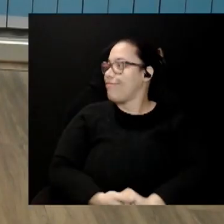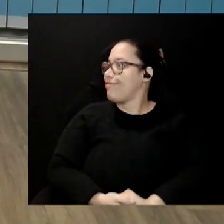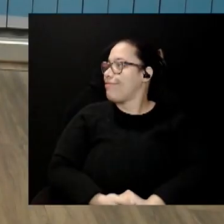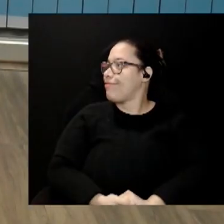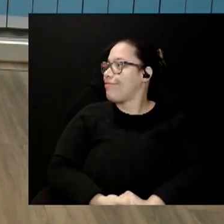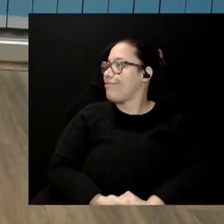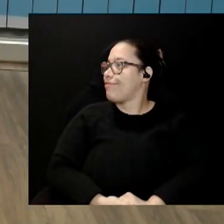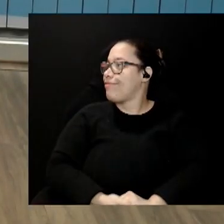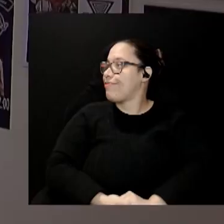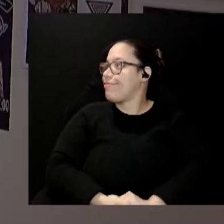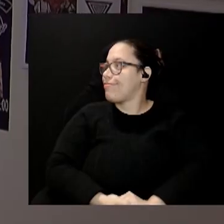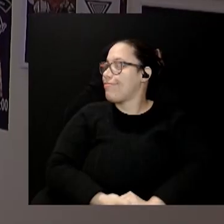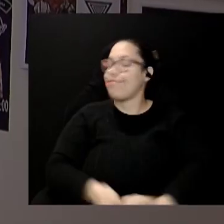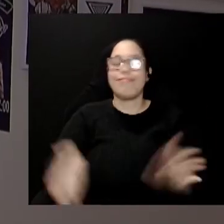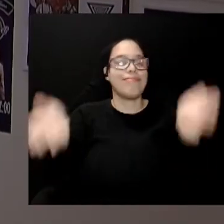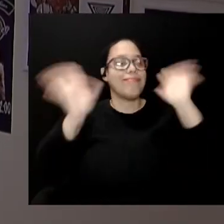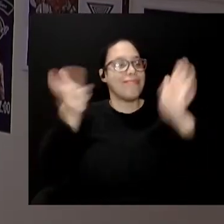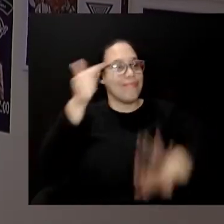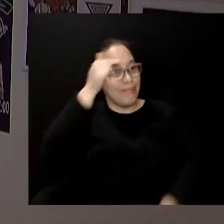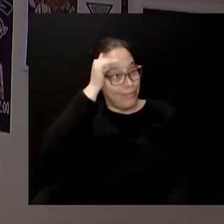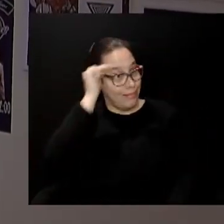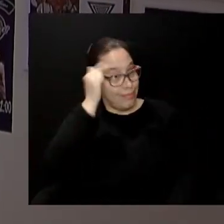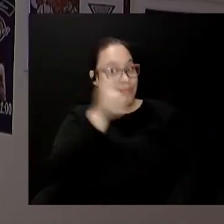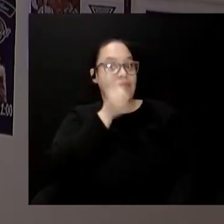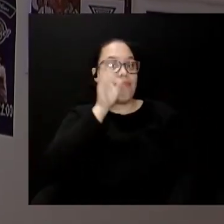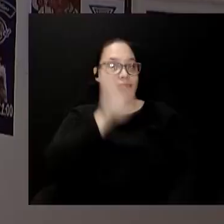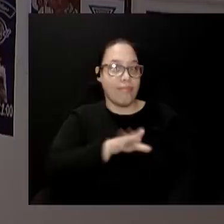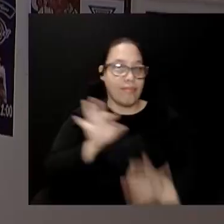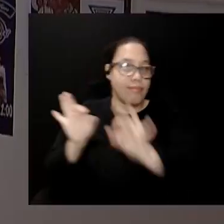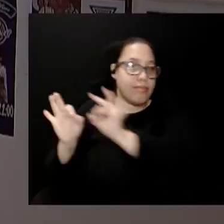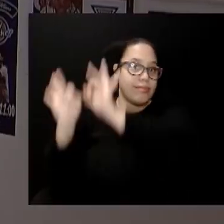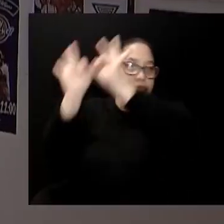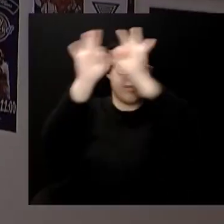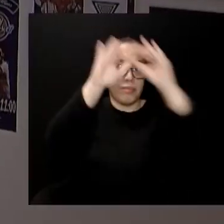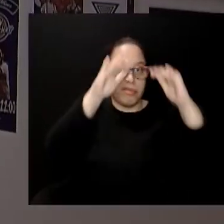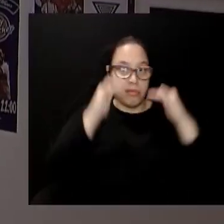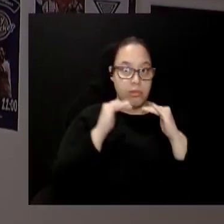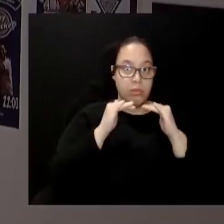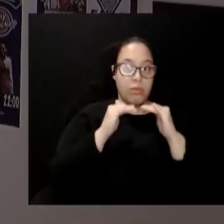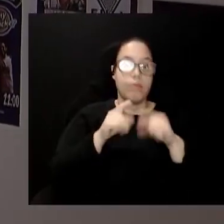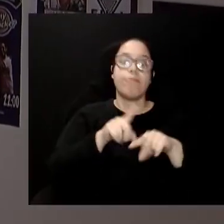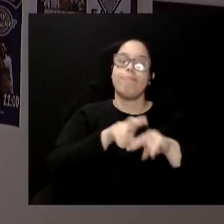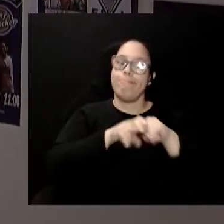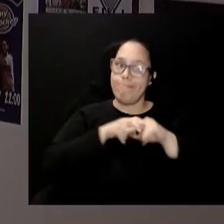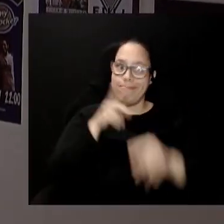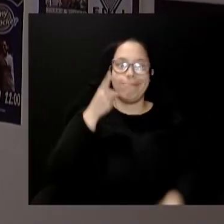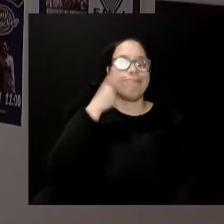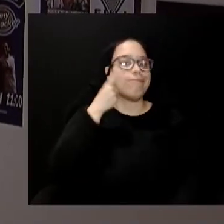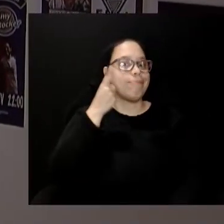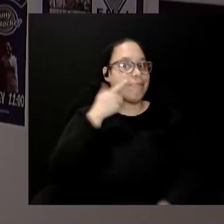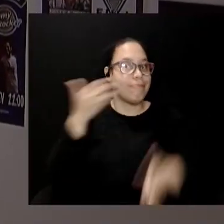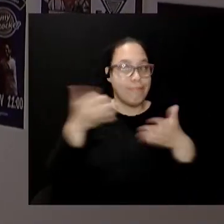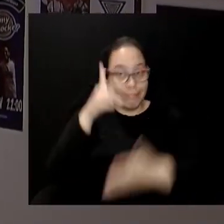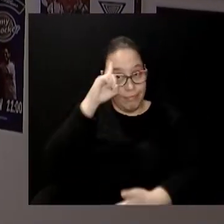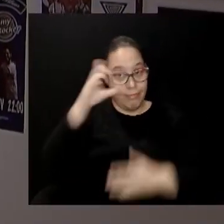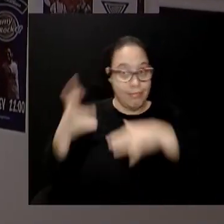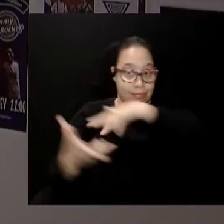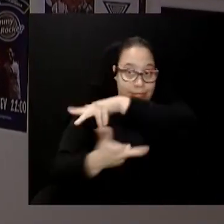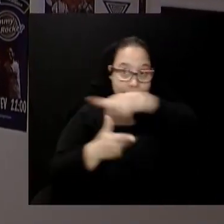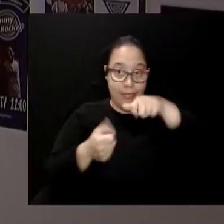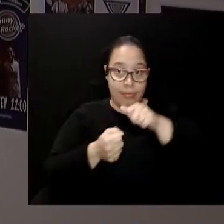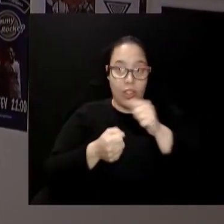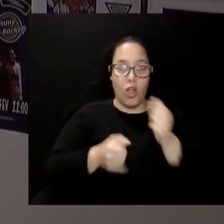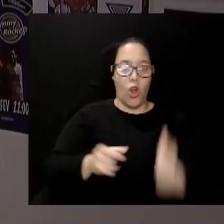Oi, Gabriel, boa tarde para você, para todo mundo que nos acompanha. Pois é, e olha, hoje é o Dia Internacional do Rock, então